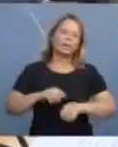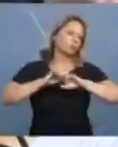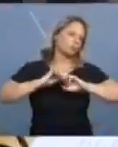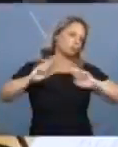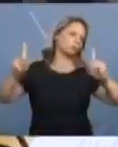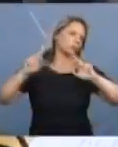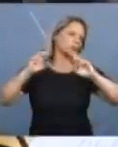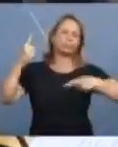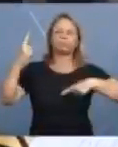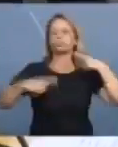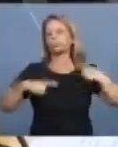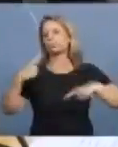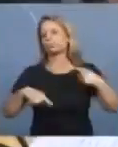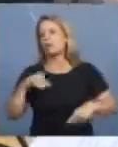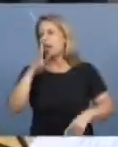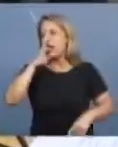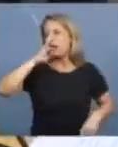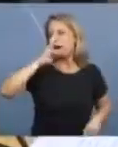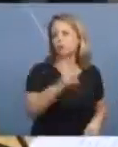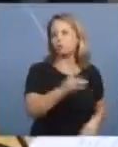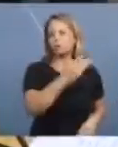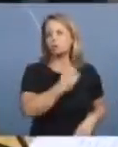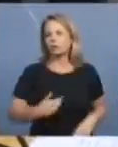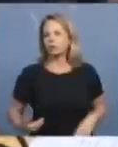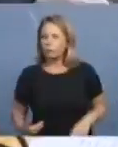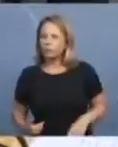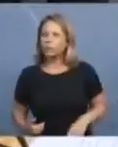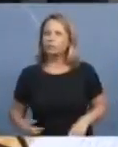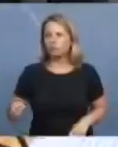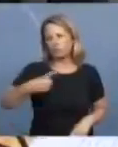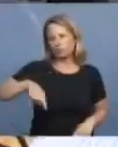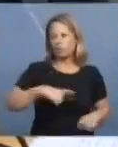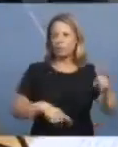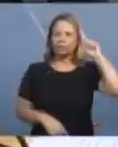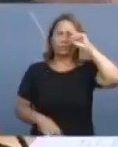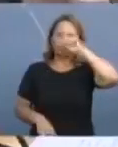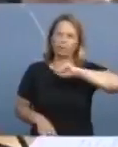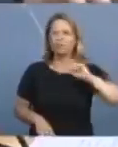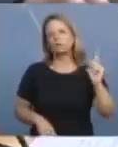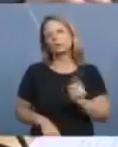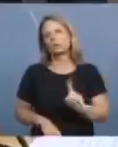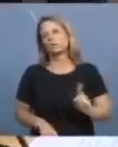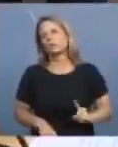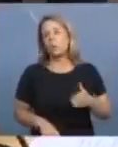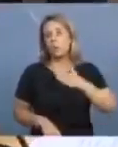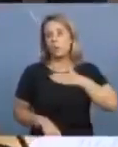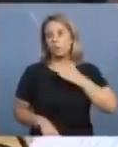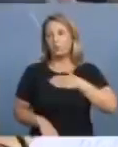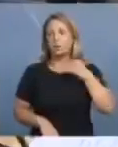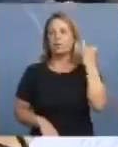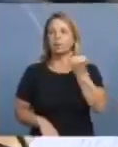que é a acusação do governo que nós estamos grande dificuldade mas pra mim é mais importante